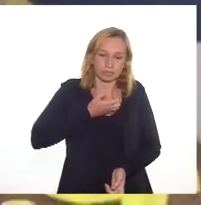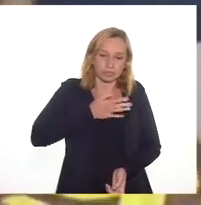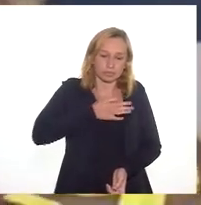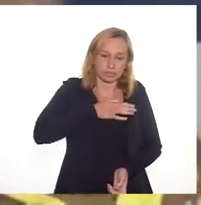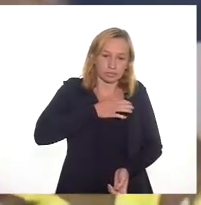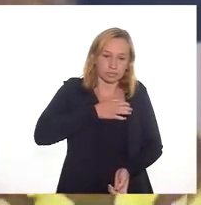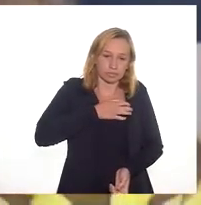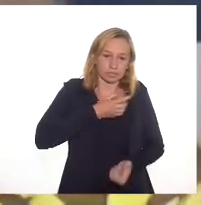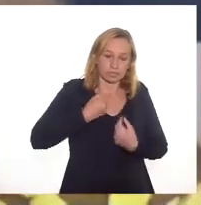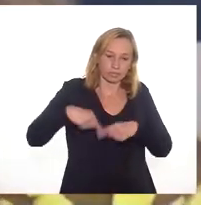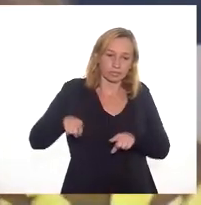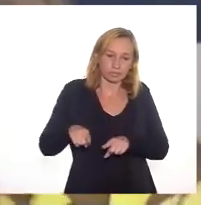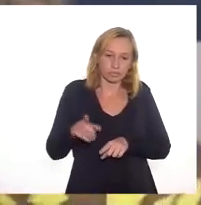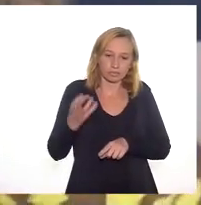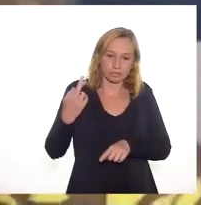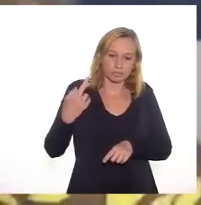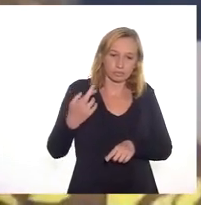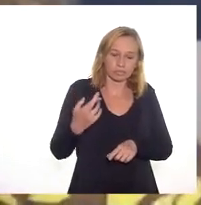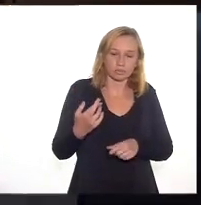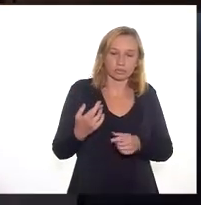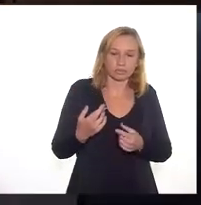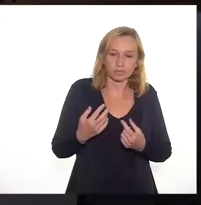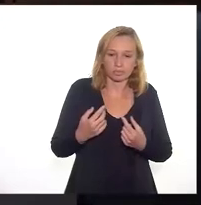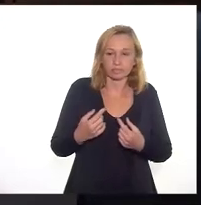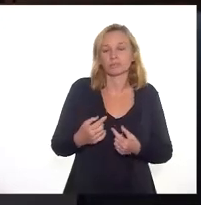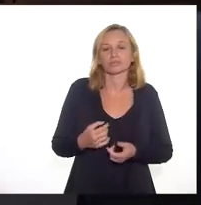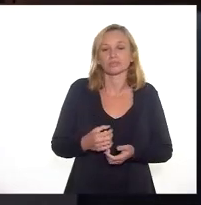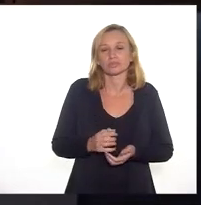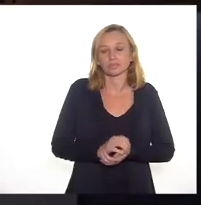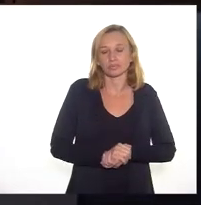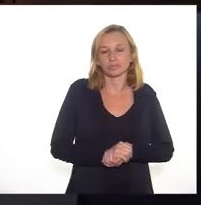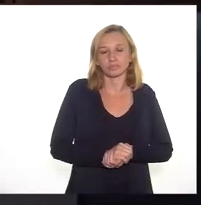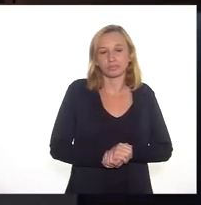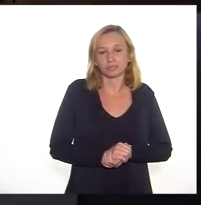meritório, parecer é favorável.